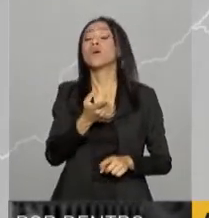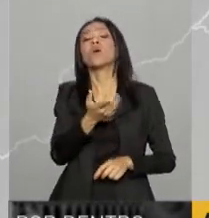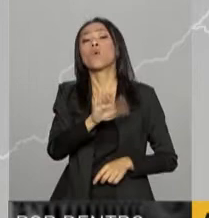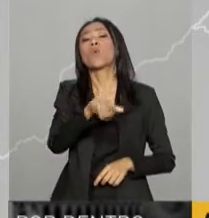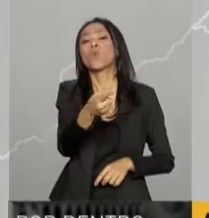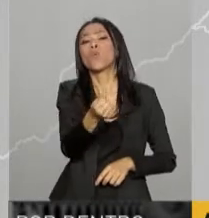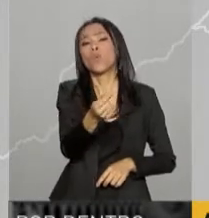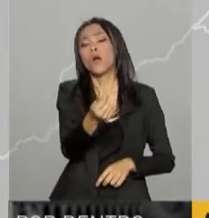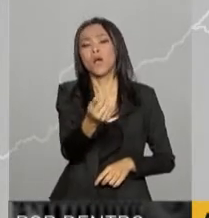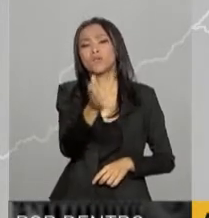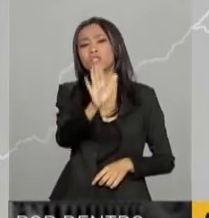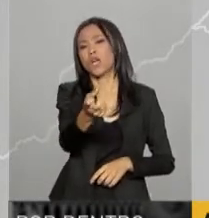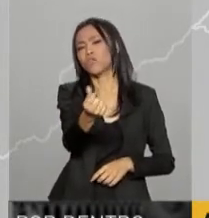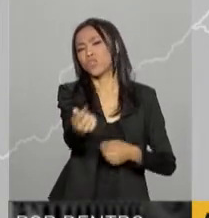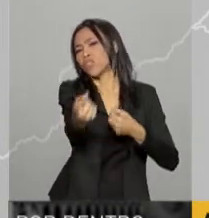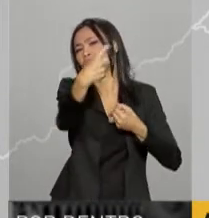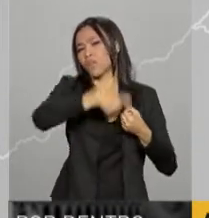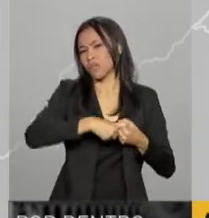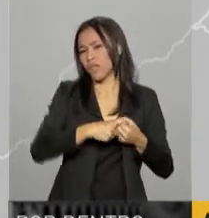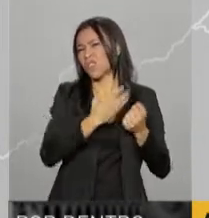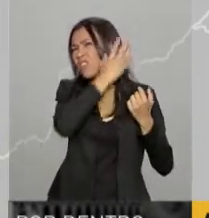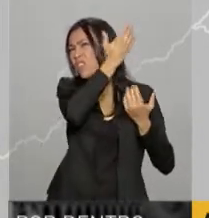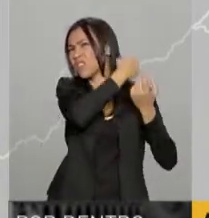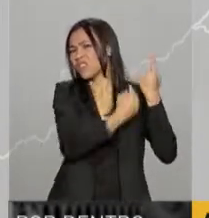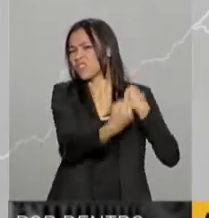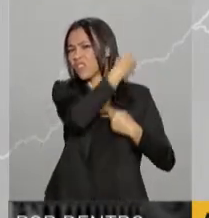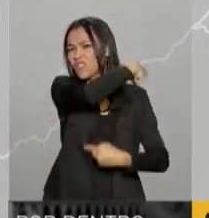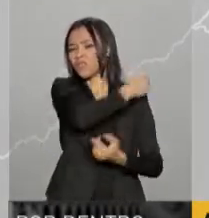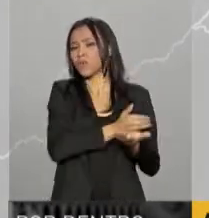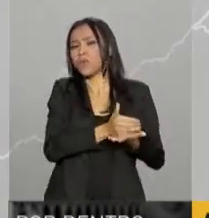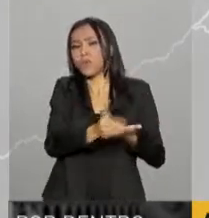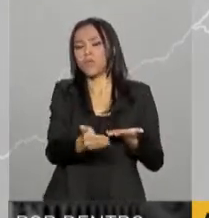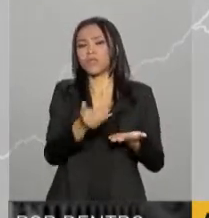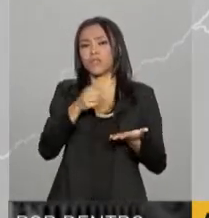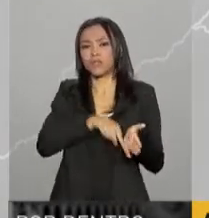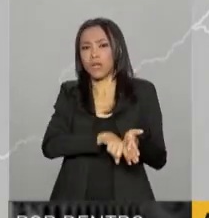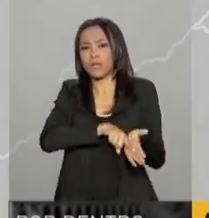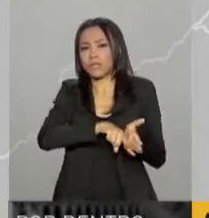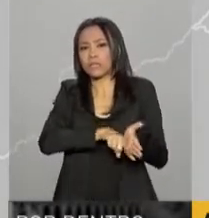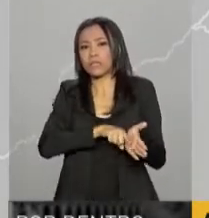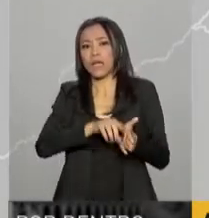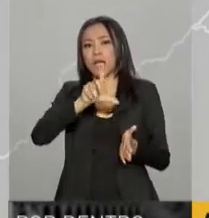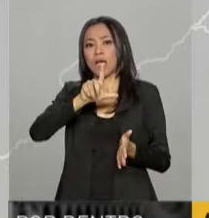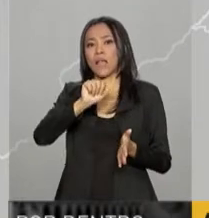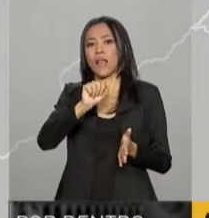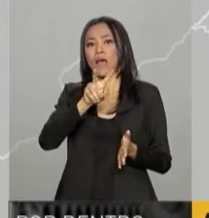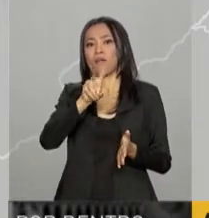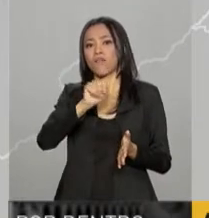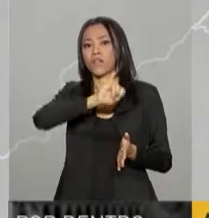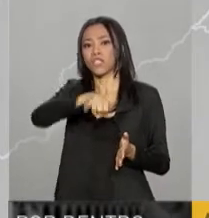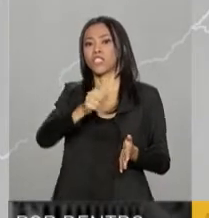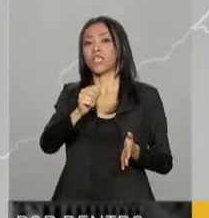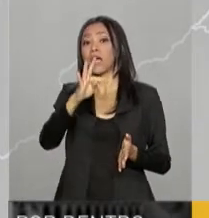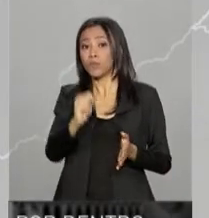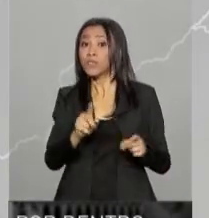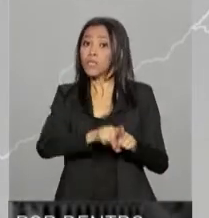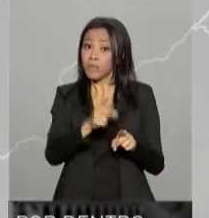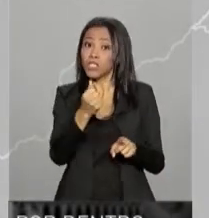públicos desde né o começo da operação lava-jato inclusive recursos que estava em paraísos fiscais no exterior